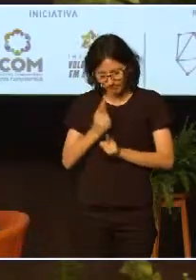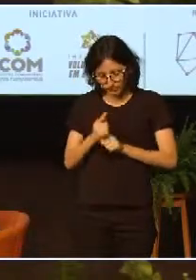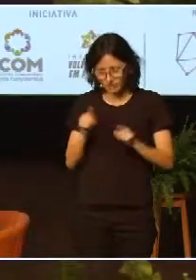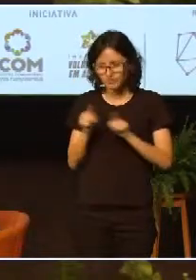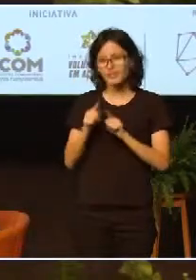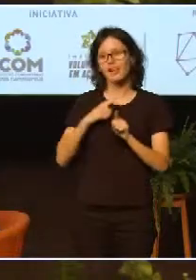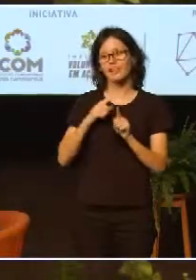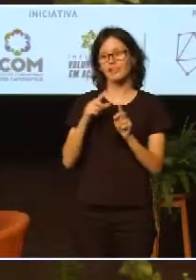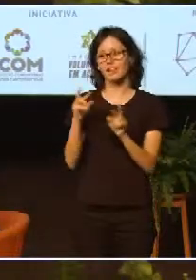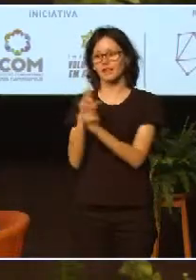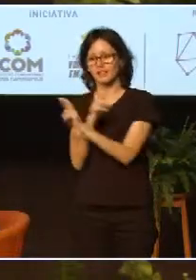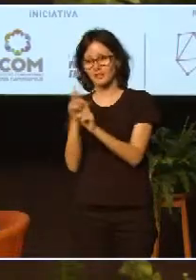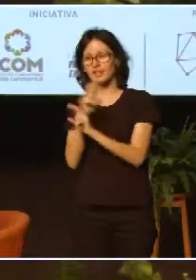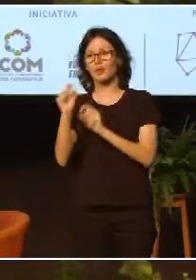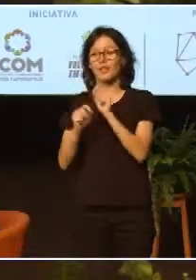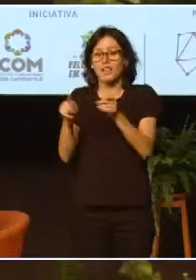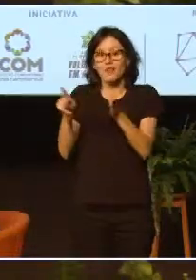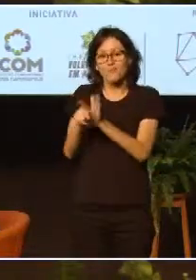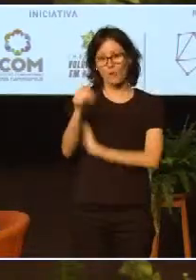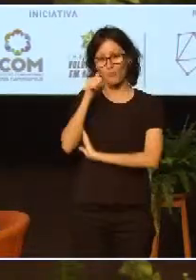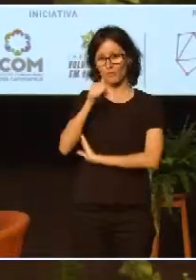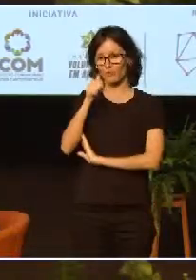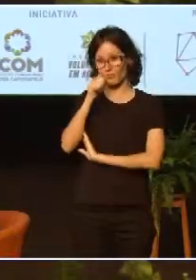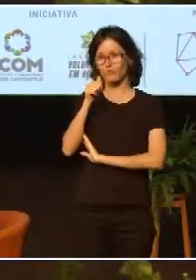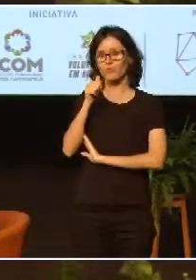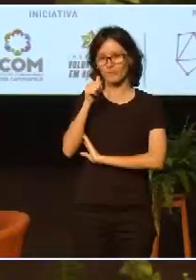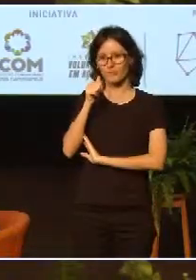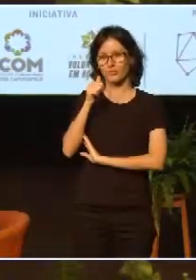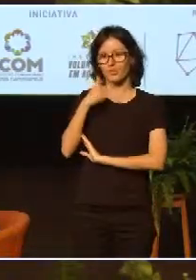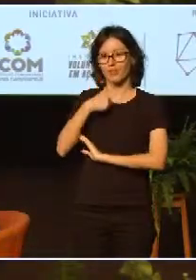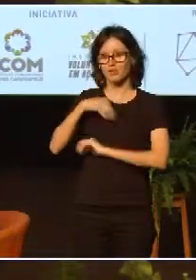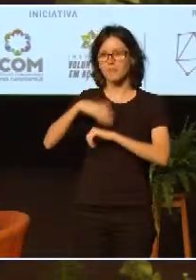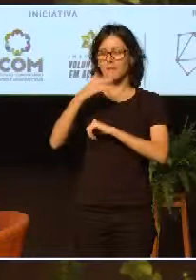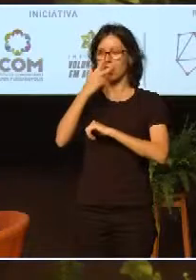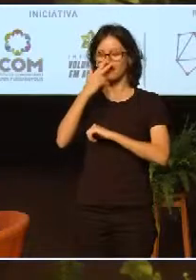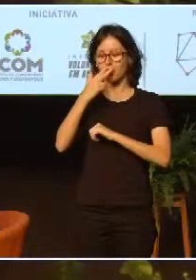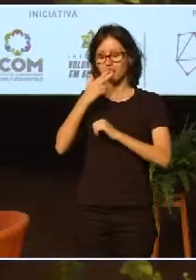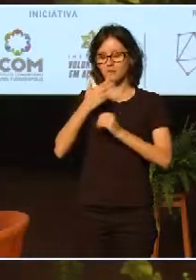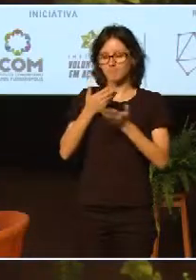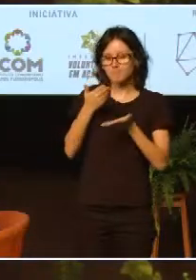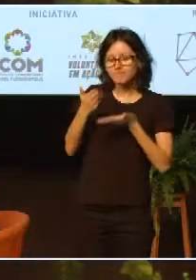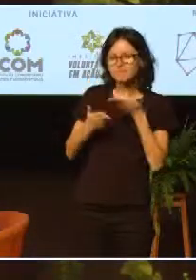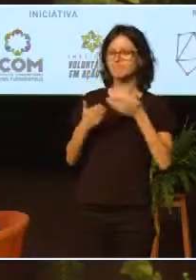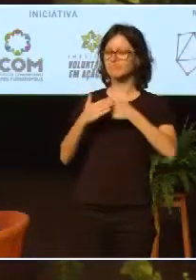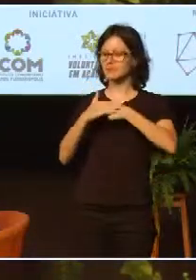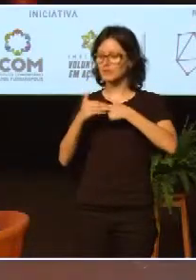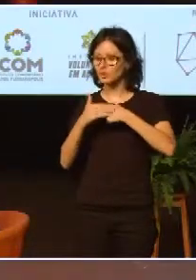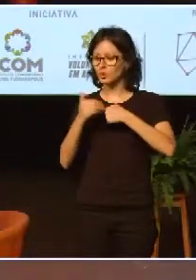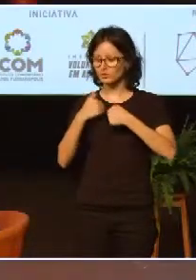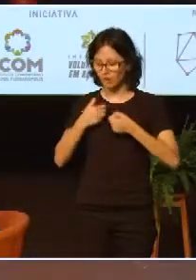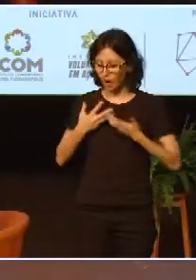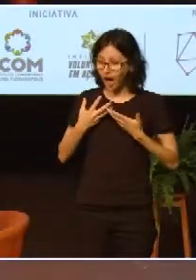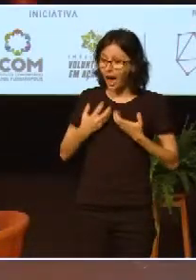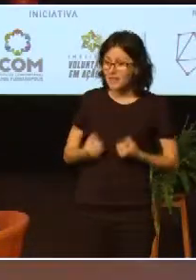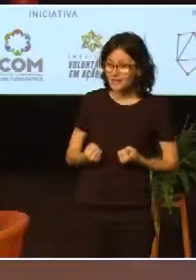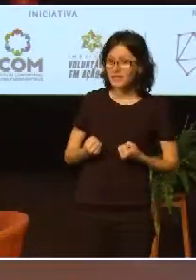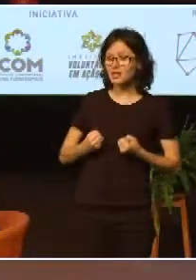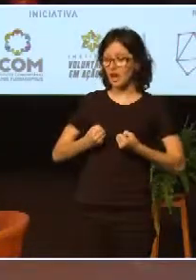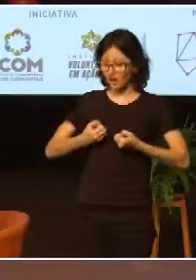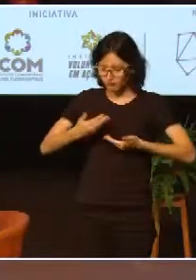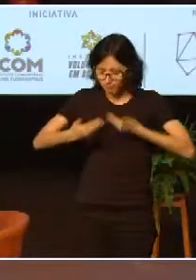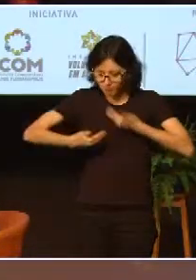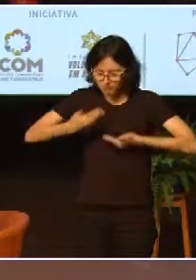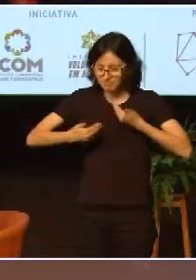com a nossa essência feminina, é eu ser mais gentil comigo. porque a gente tende a ser